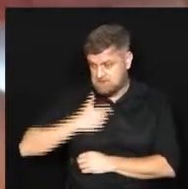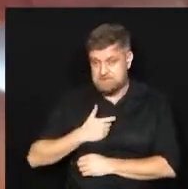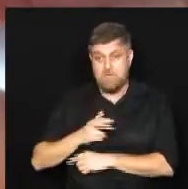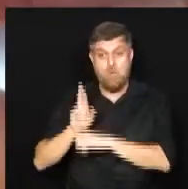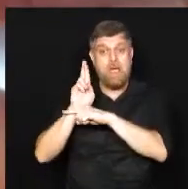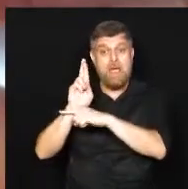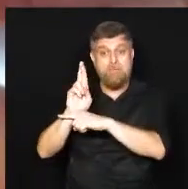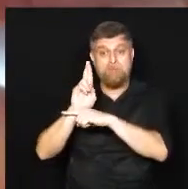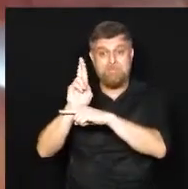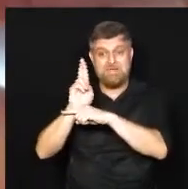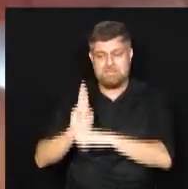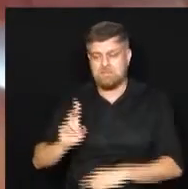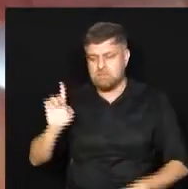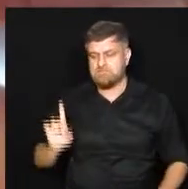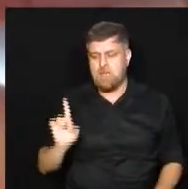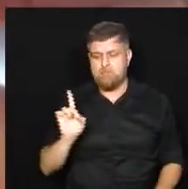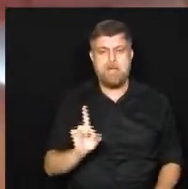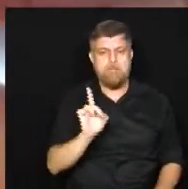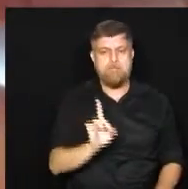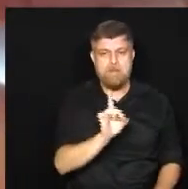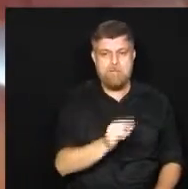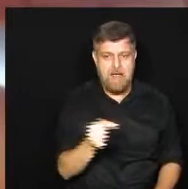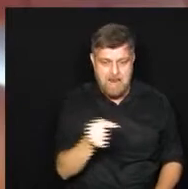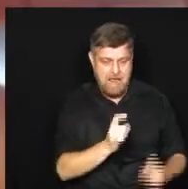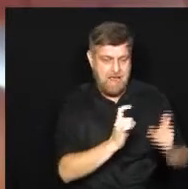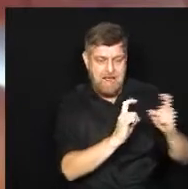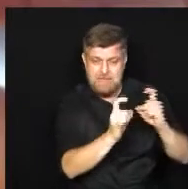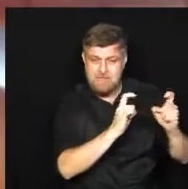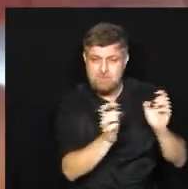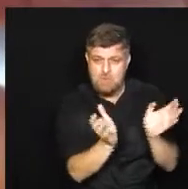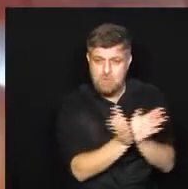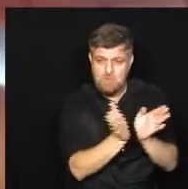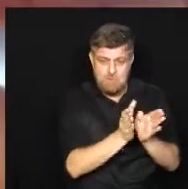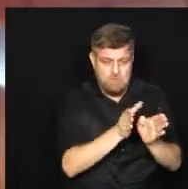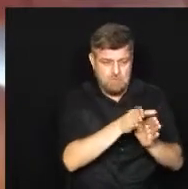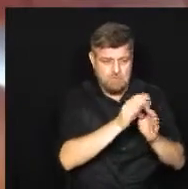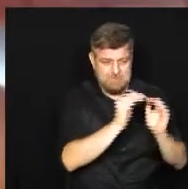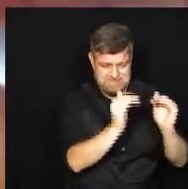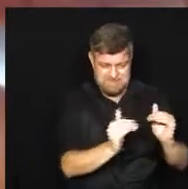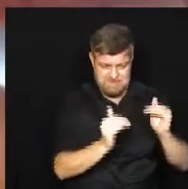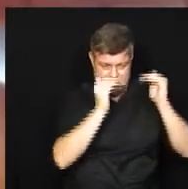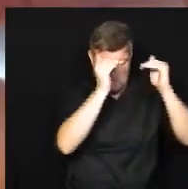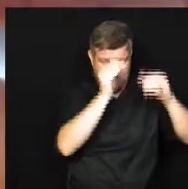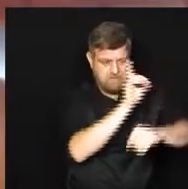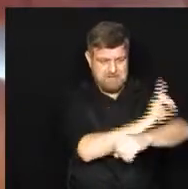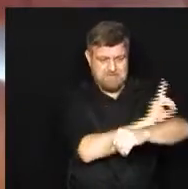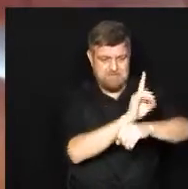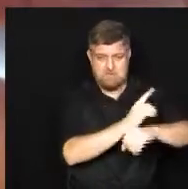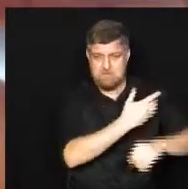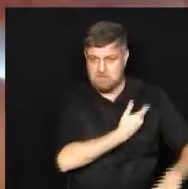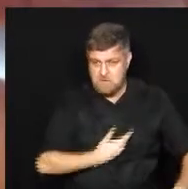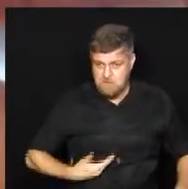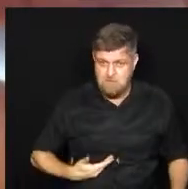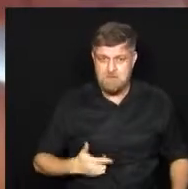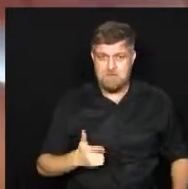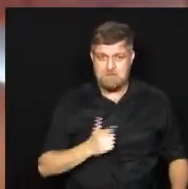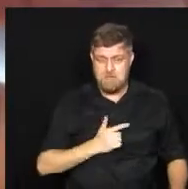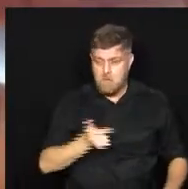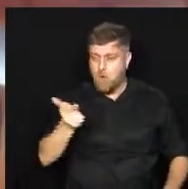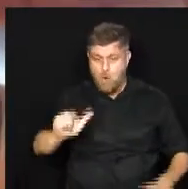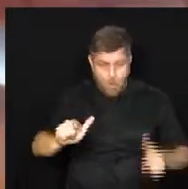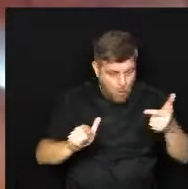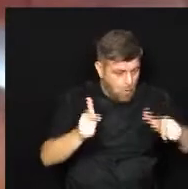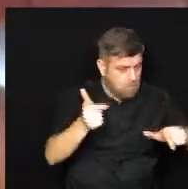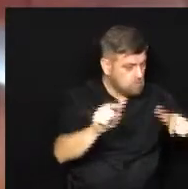Comissão da Mulher de Campinas na reunião do Conselho Superior da Defensoria Pública, assim como outros movimentos também